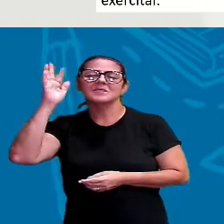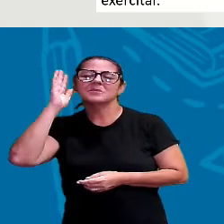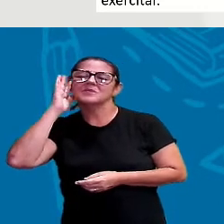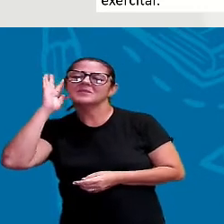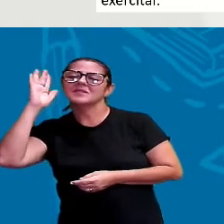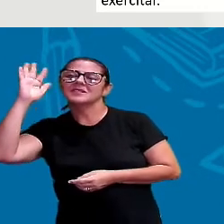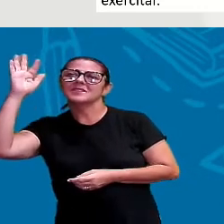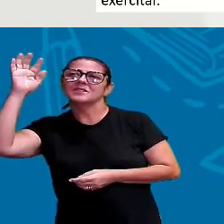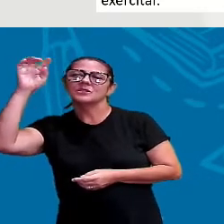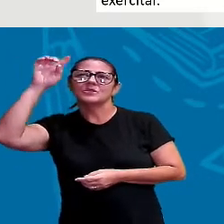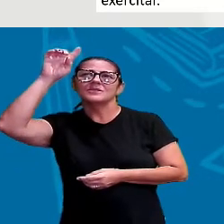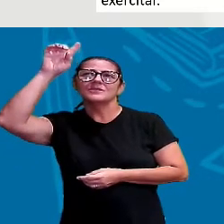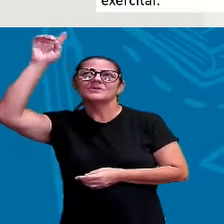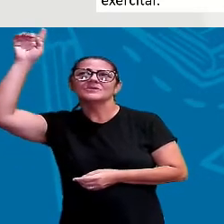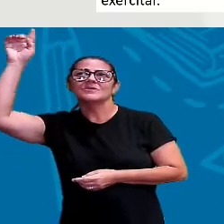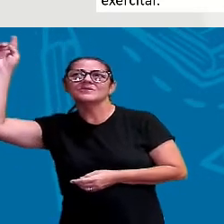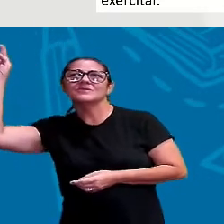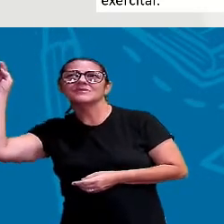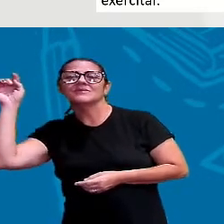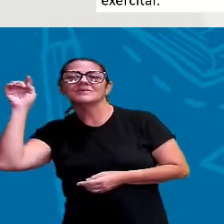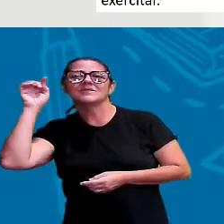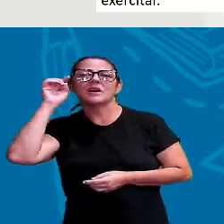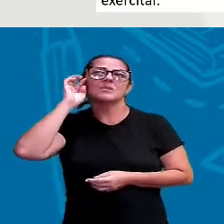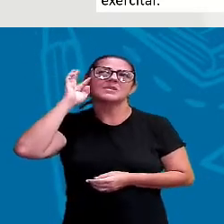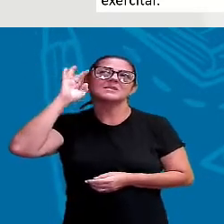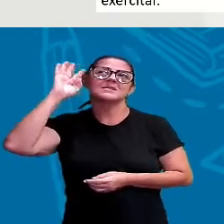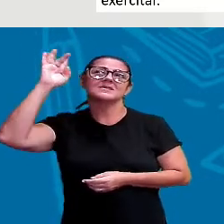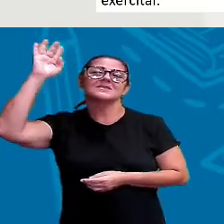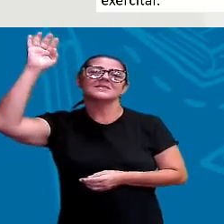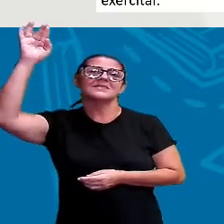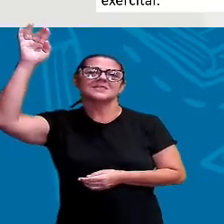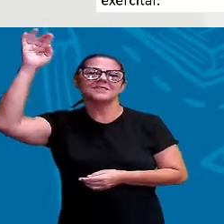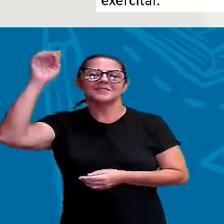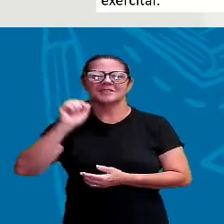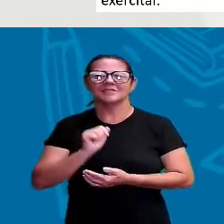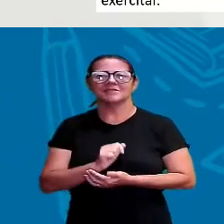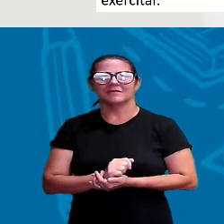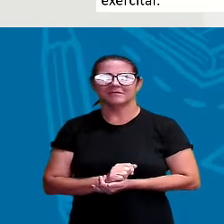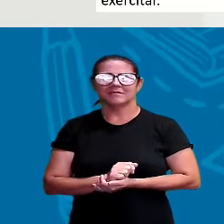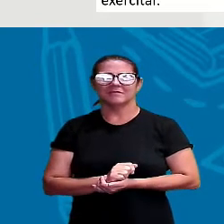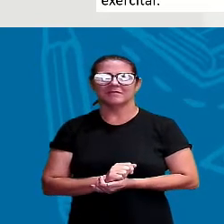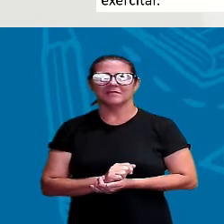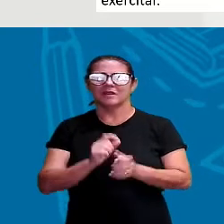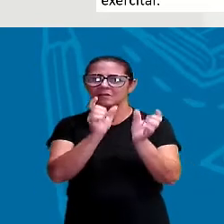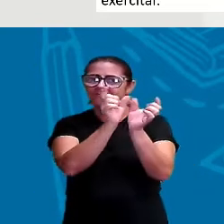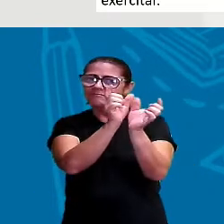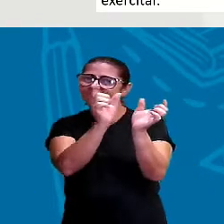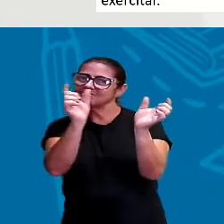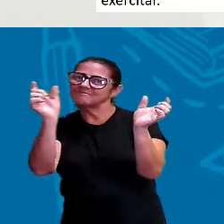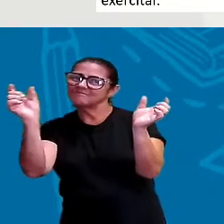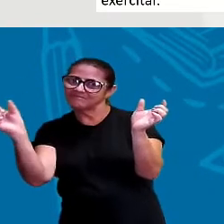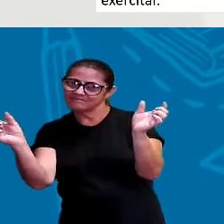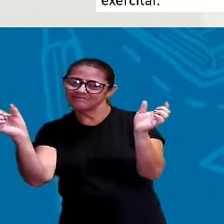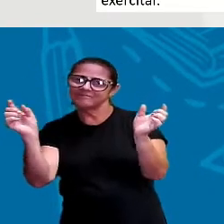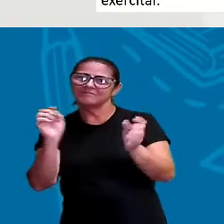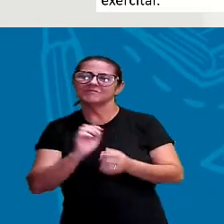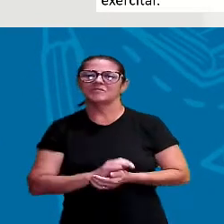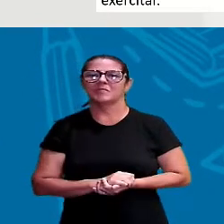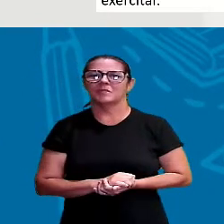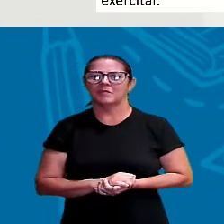a balãozinho de pensamento. Essas coisinhas são essenciais nas formações das tirinhas, certo?